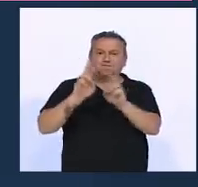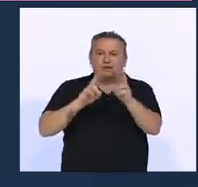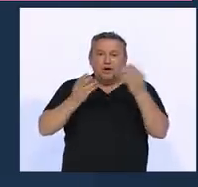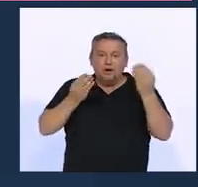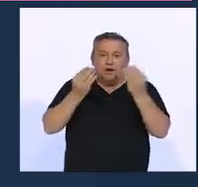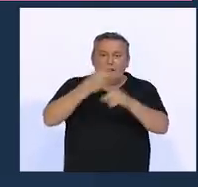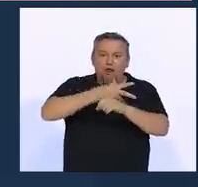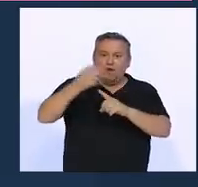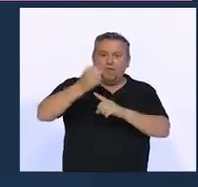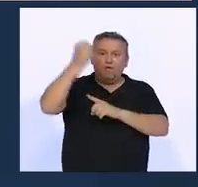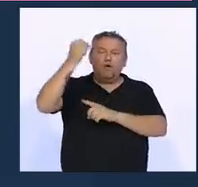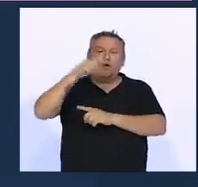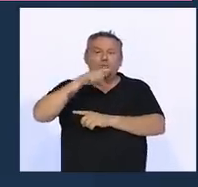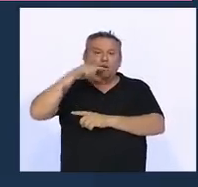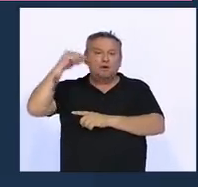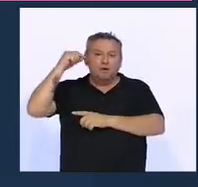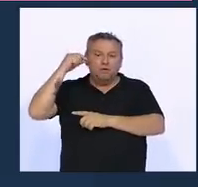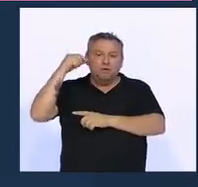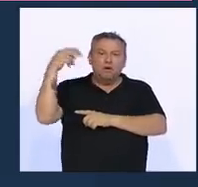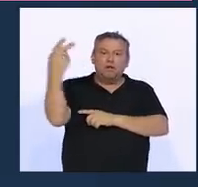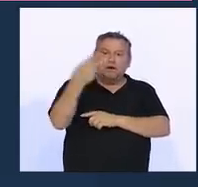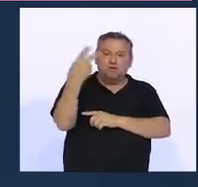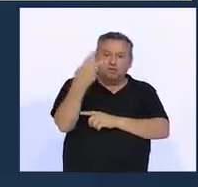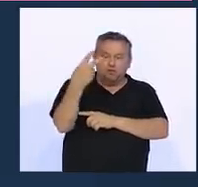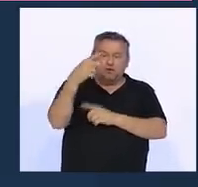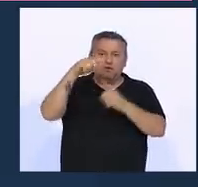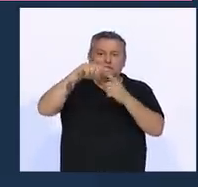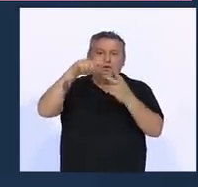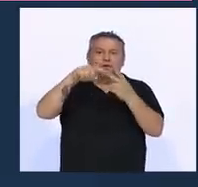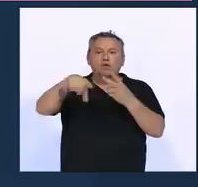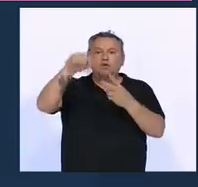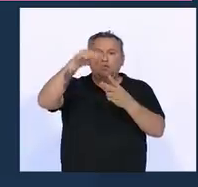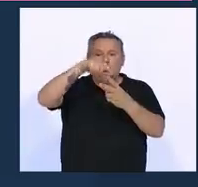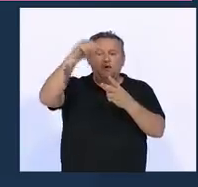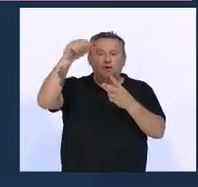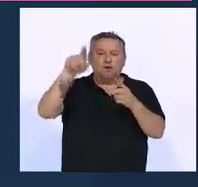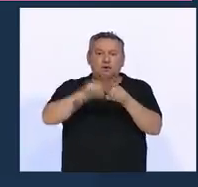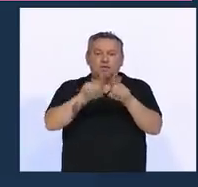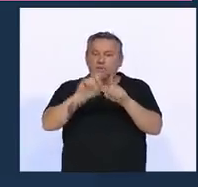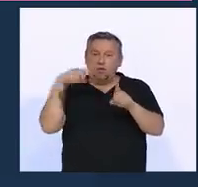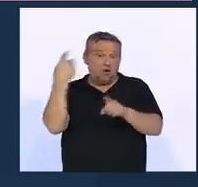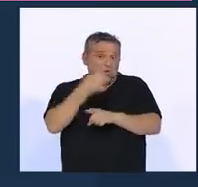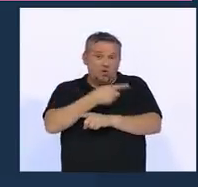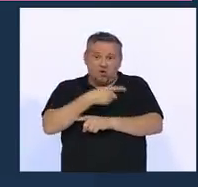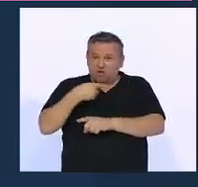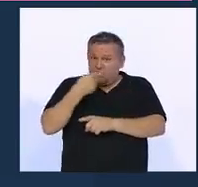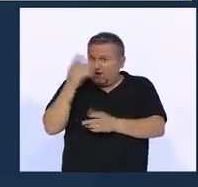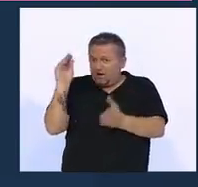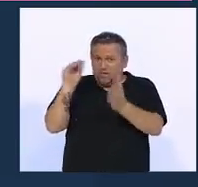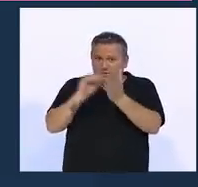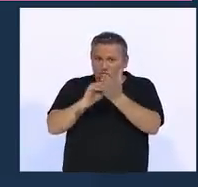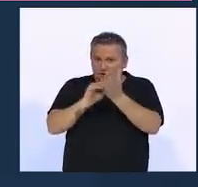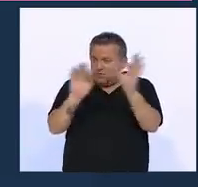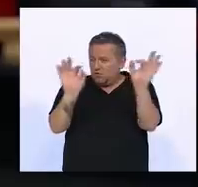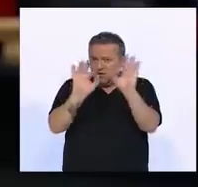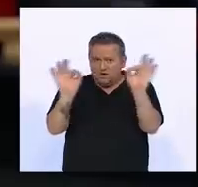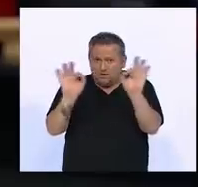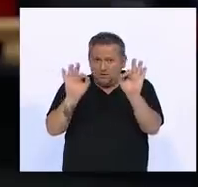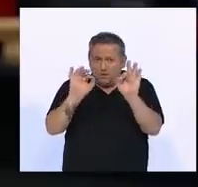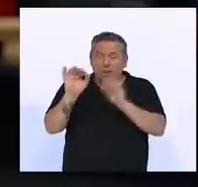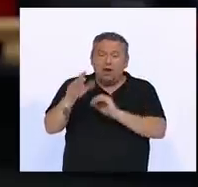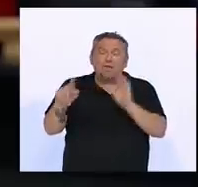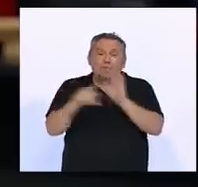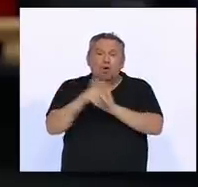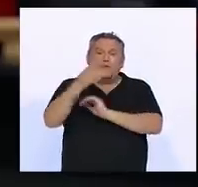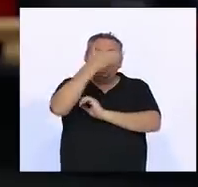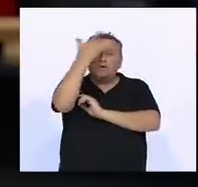vitória para Ciro Gomes nas duas hipóteses. Então, não fomos nós até que colocamos isso na cabeça do eleitor. Ele